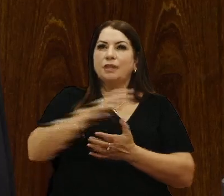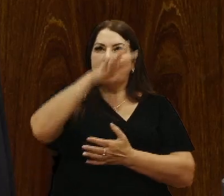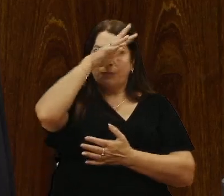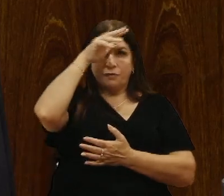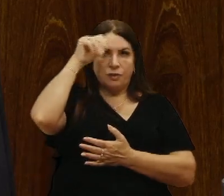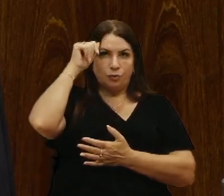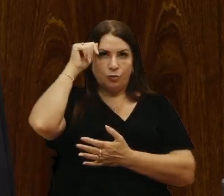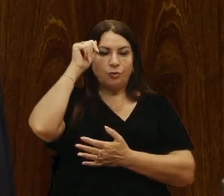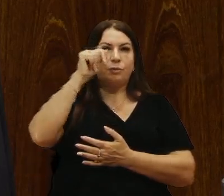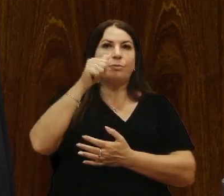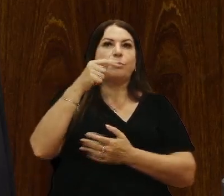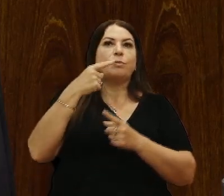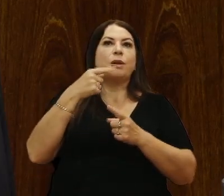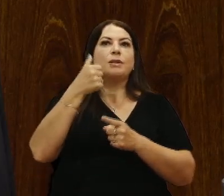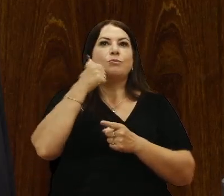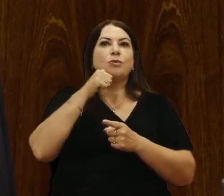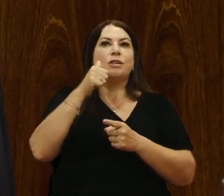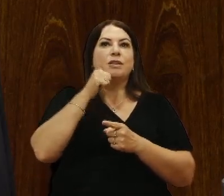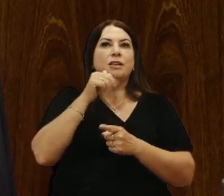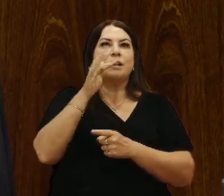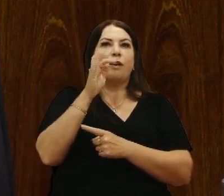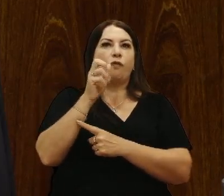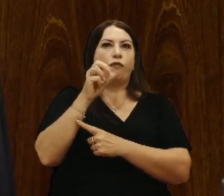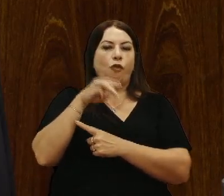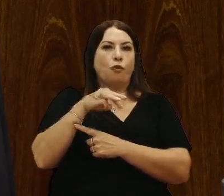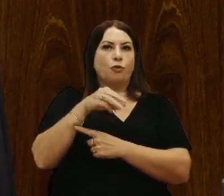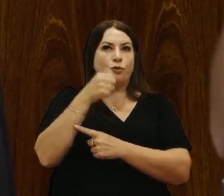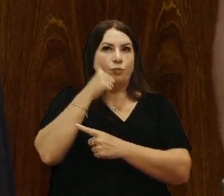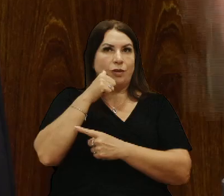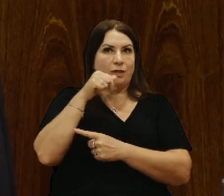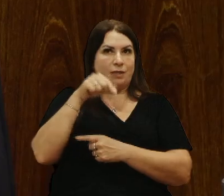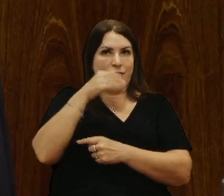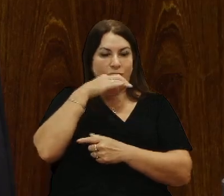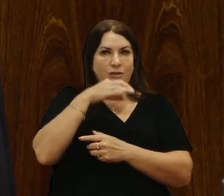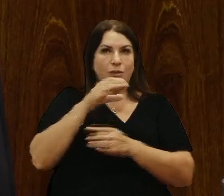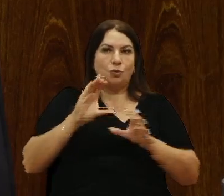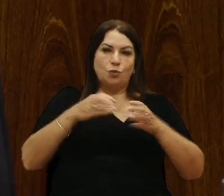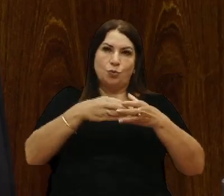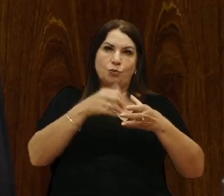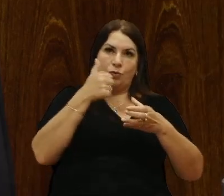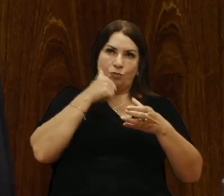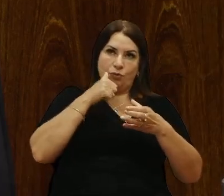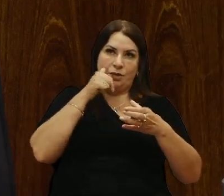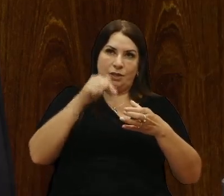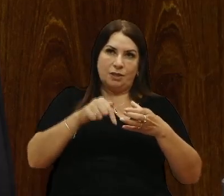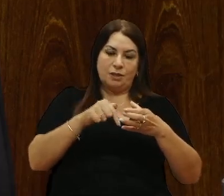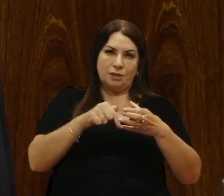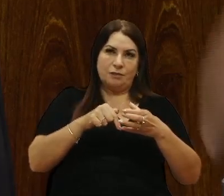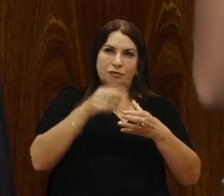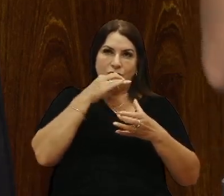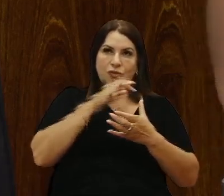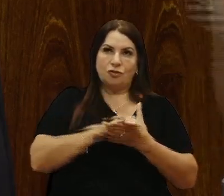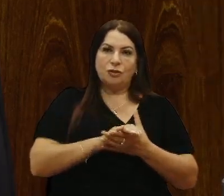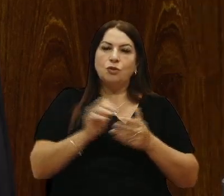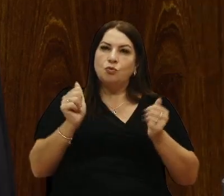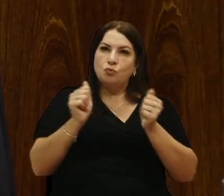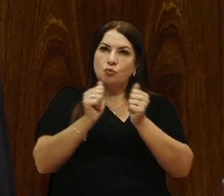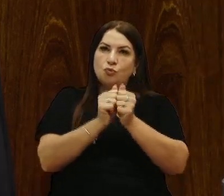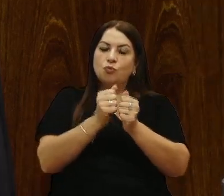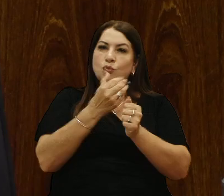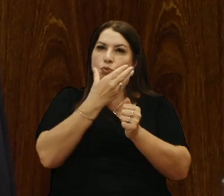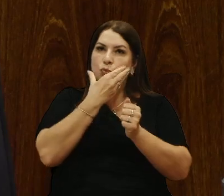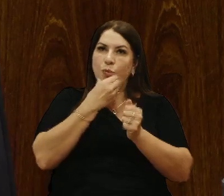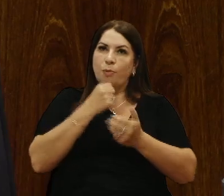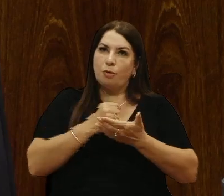Prefeitura para que as mulheres do Fórum de Mulheres Caxienses e do Grupo de Mulheres aqui de Caxias do Sul, junto com os homens